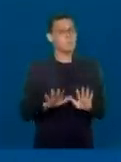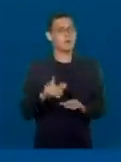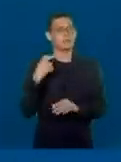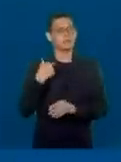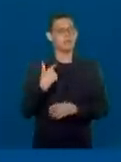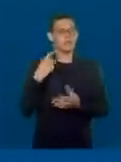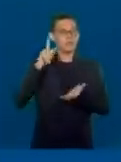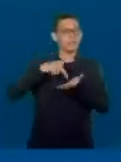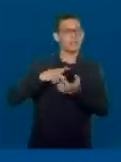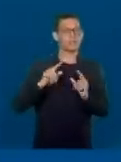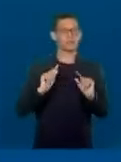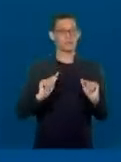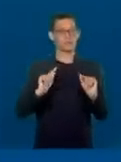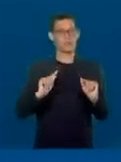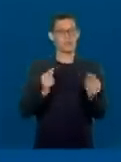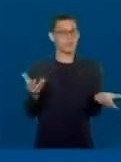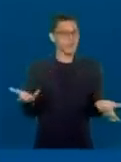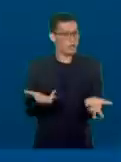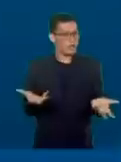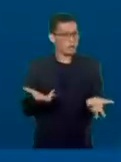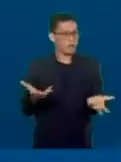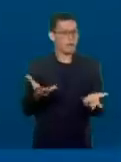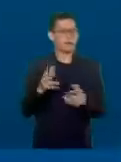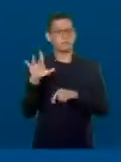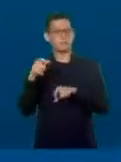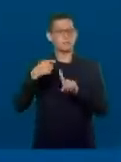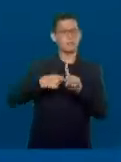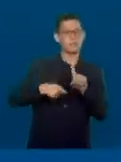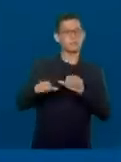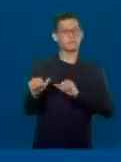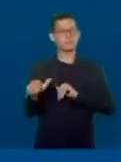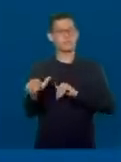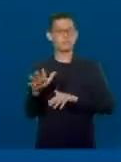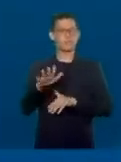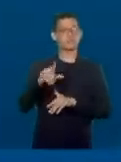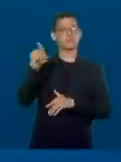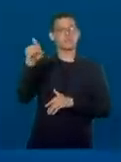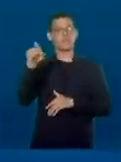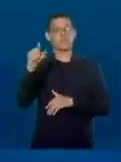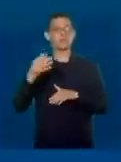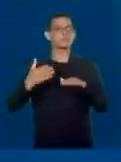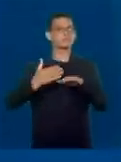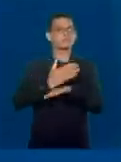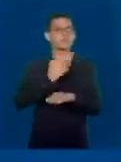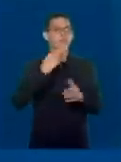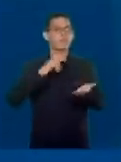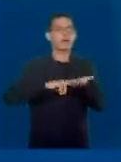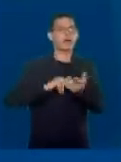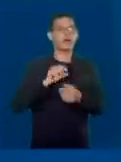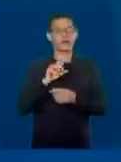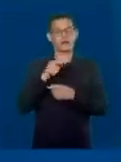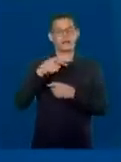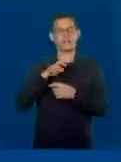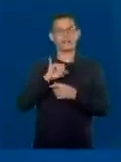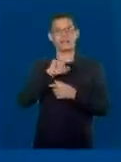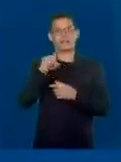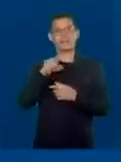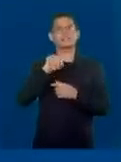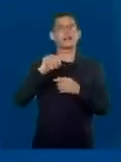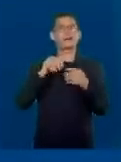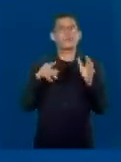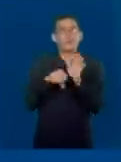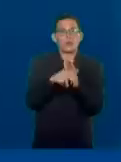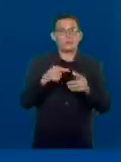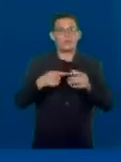é verdade que agora, em meados de setembro, ele entrou com uma queixa-crime contra o Superior Tribunal